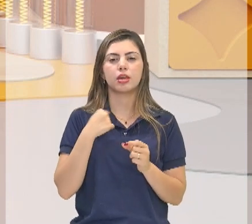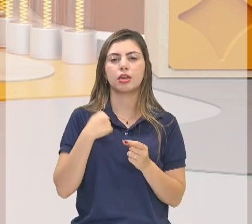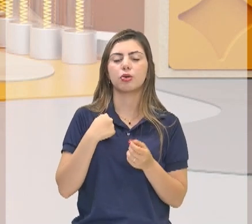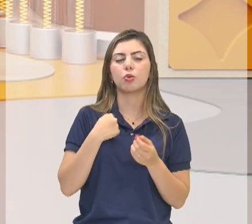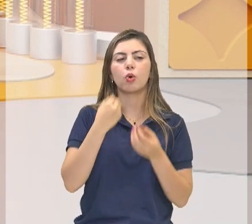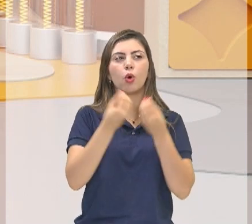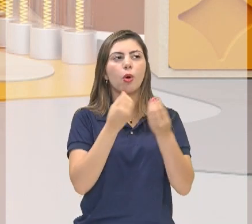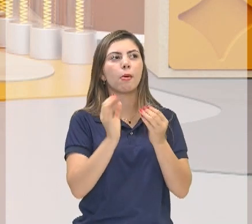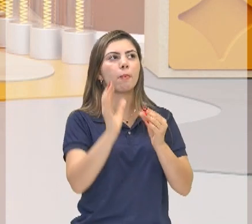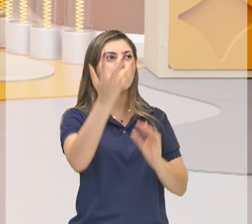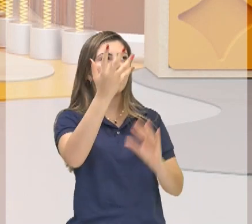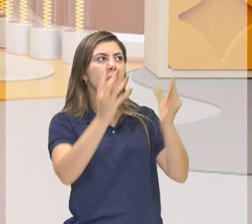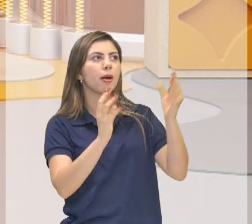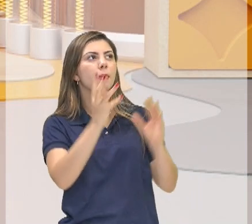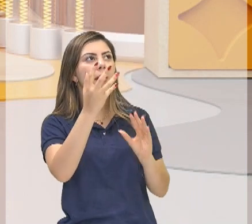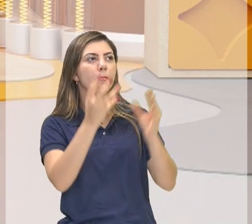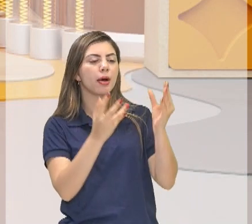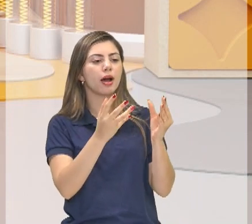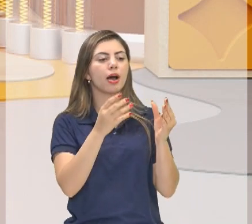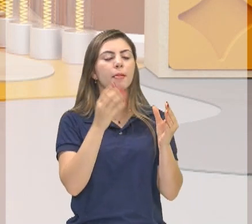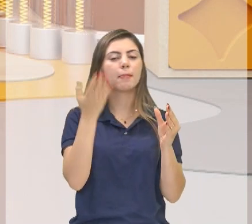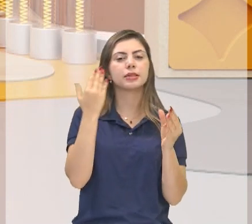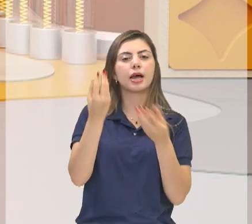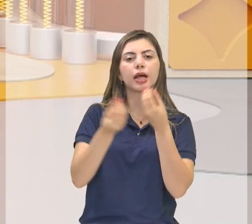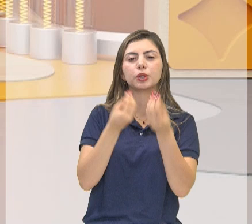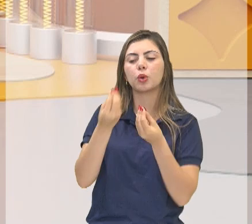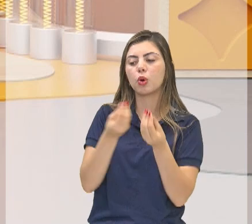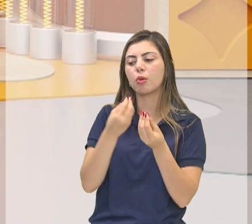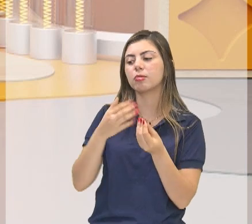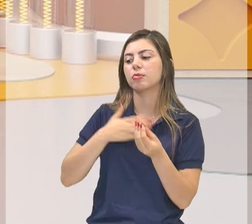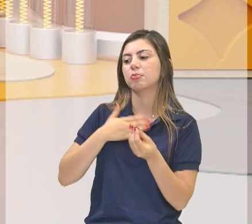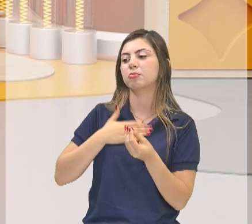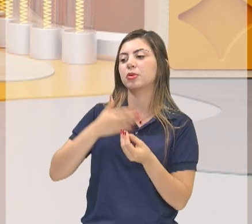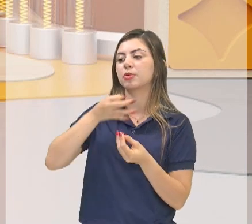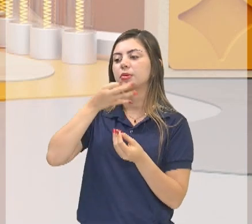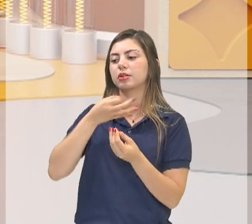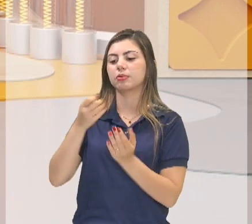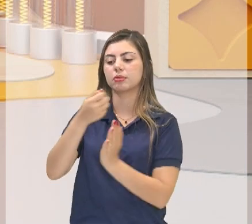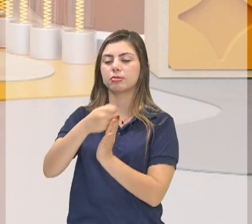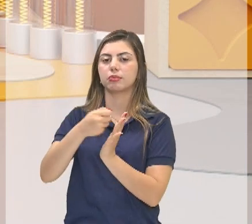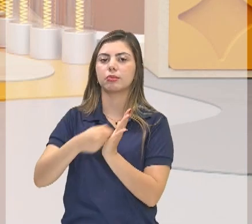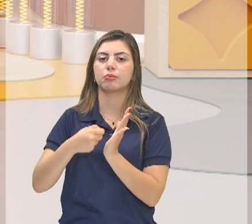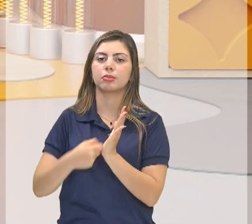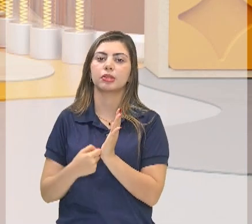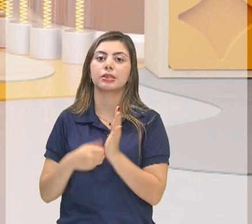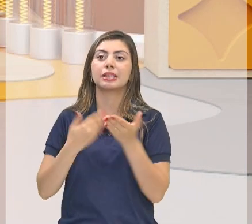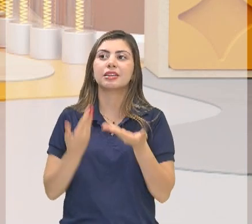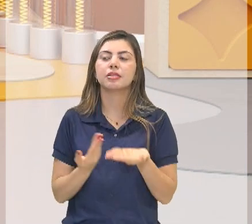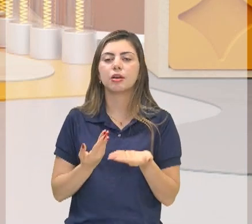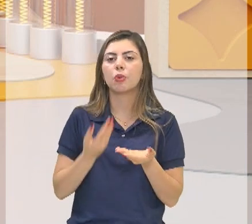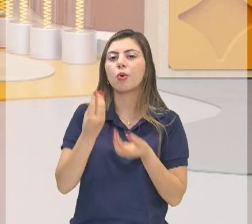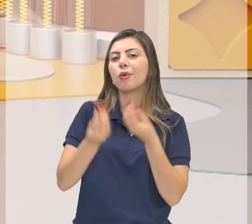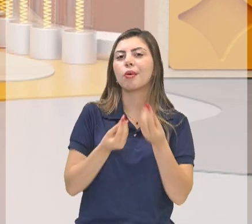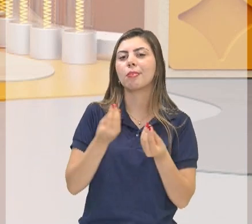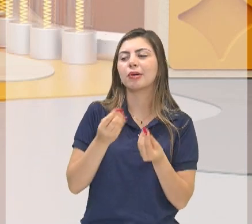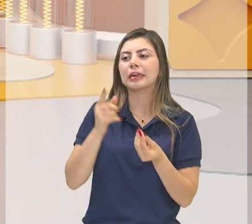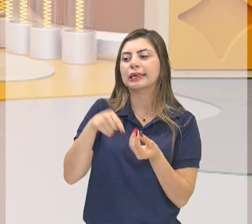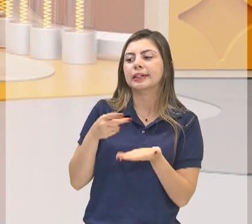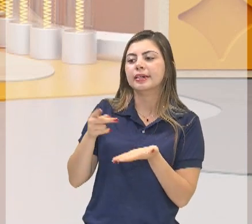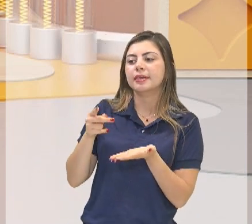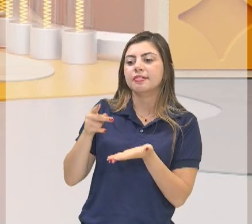a respeito daquele fato ou daquele evento histórico. Então, não é um contato direto com